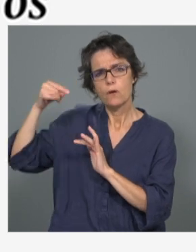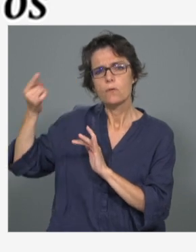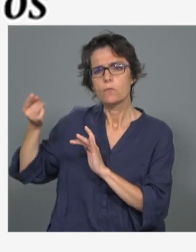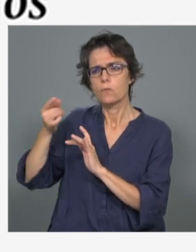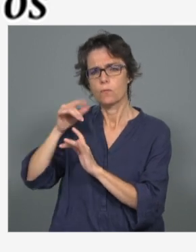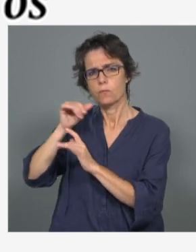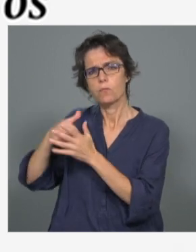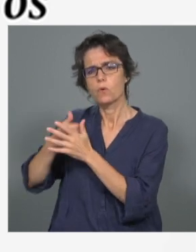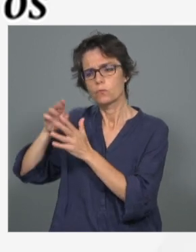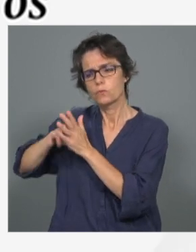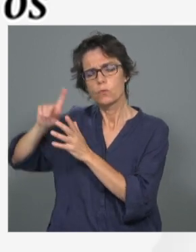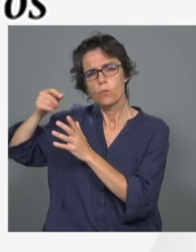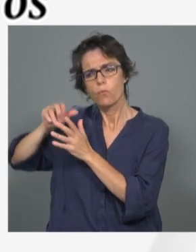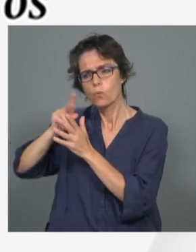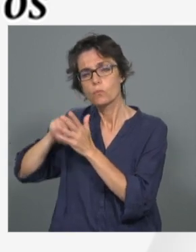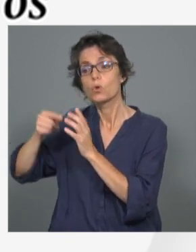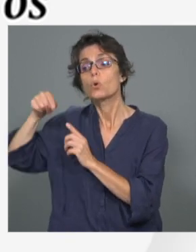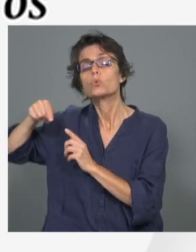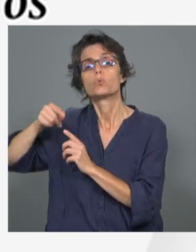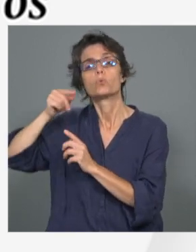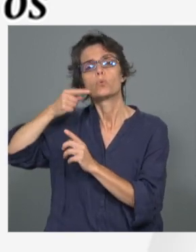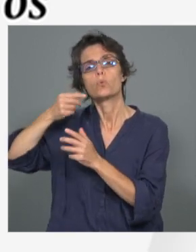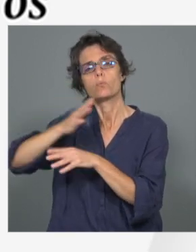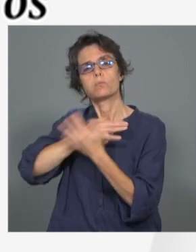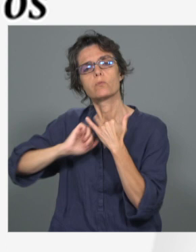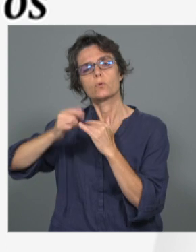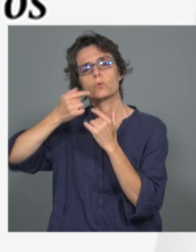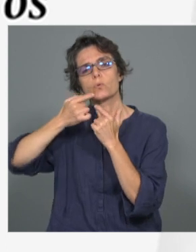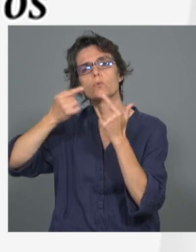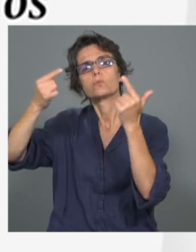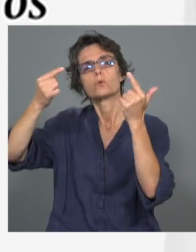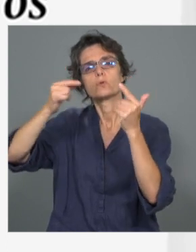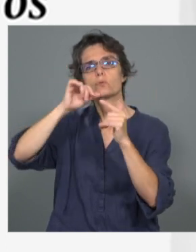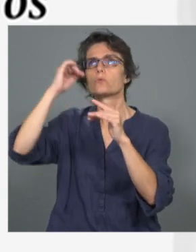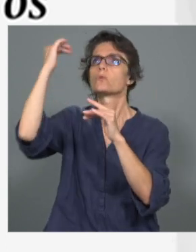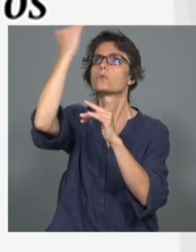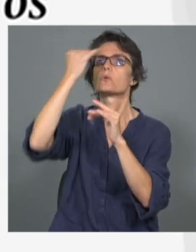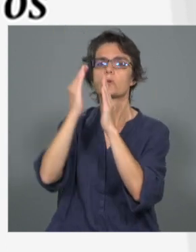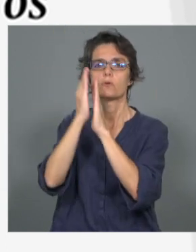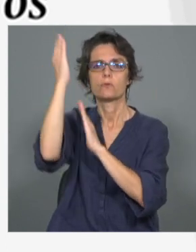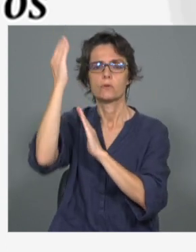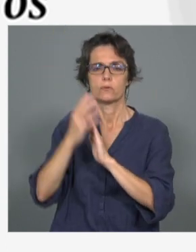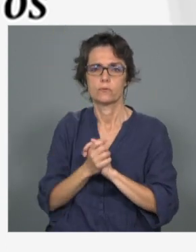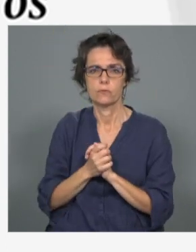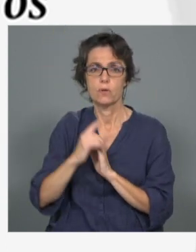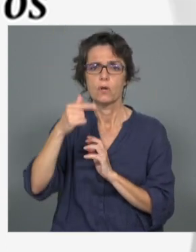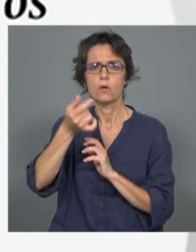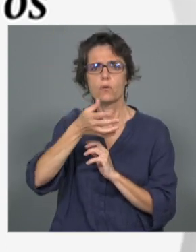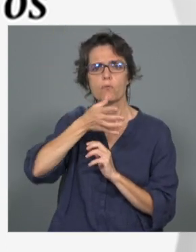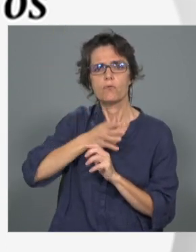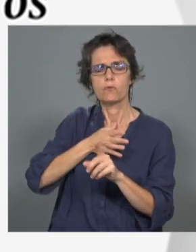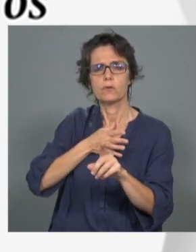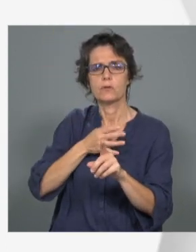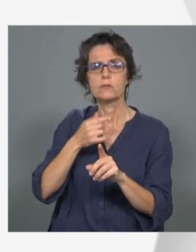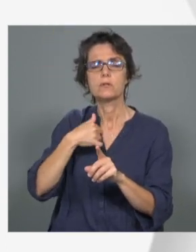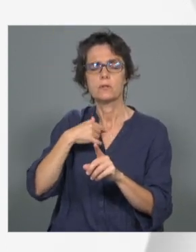mortos. Tu vai anunciar o reino de Deus. Disse-lhe ainda outro: Seguir-te-ei,